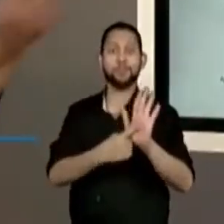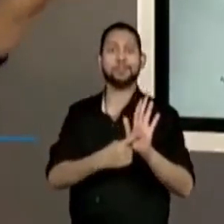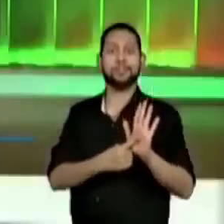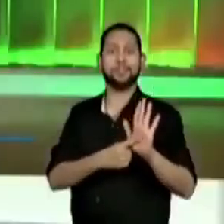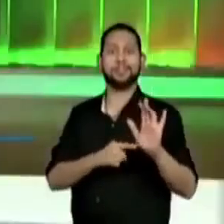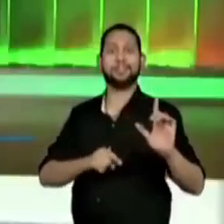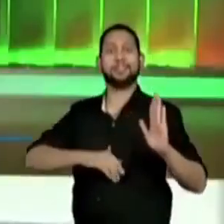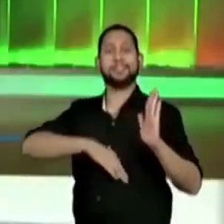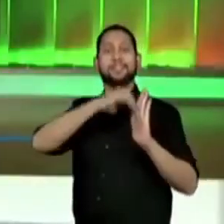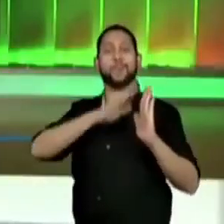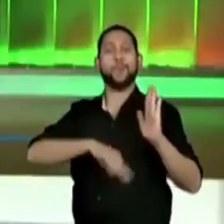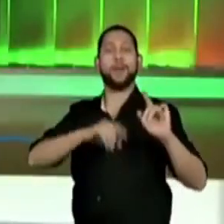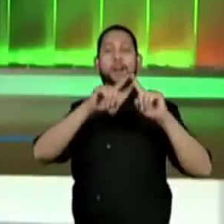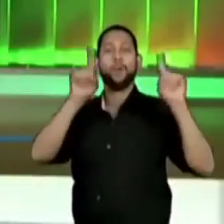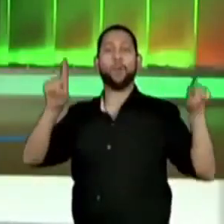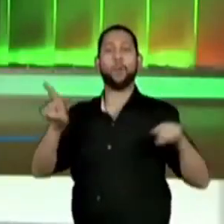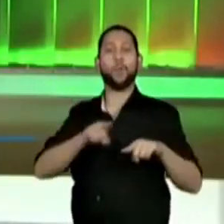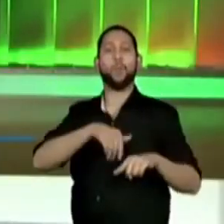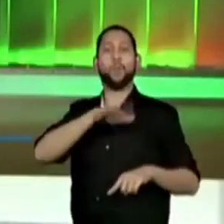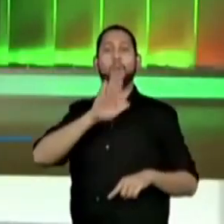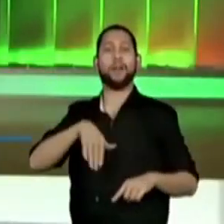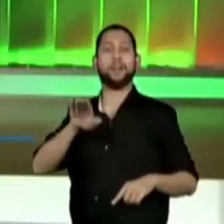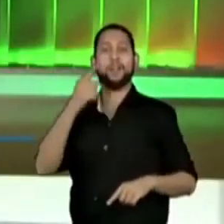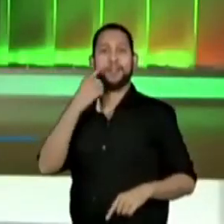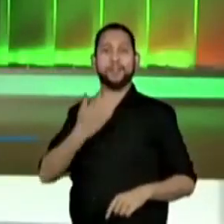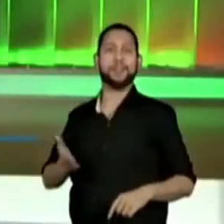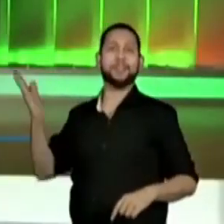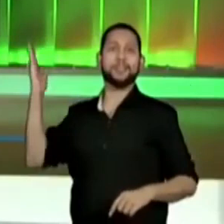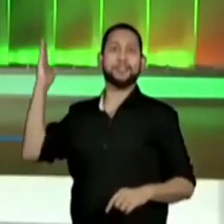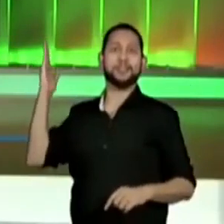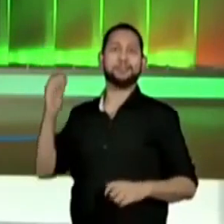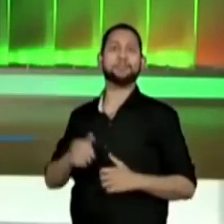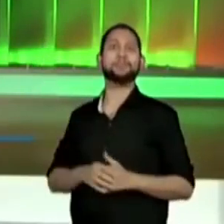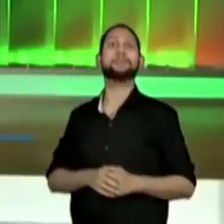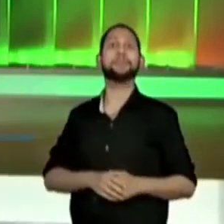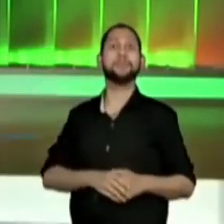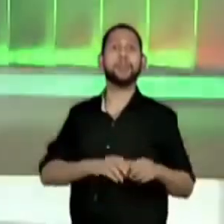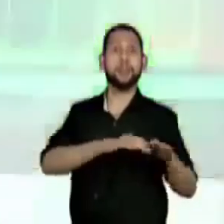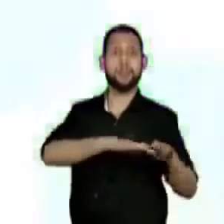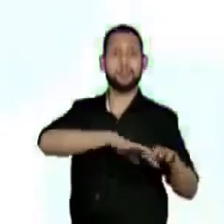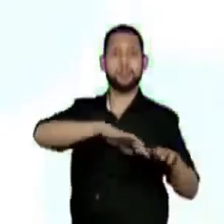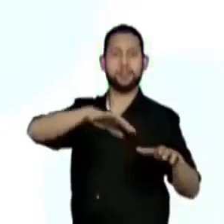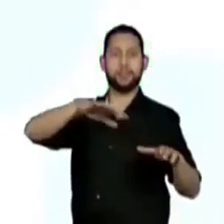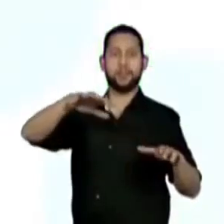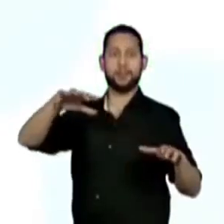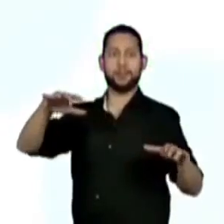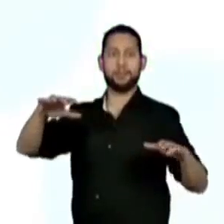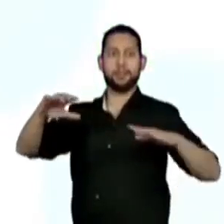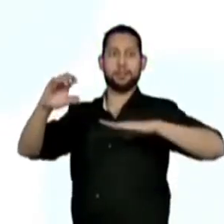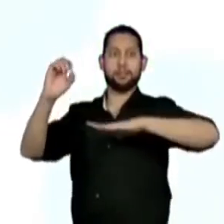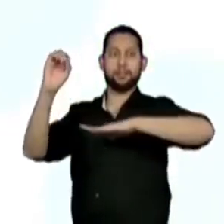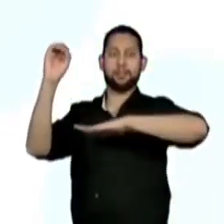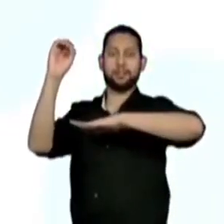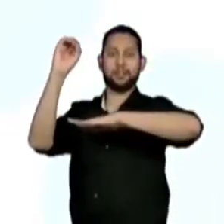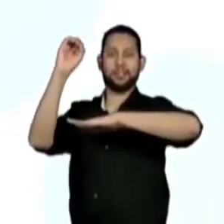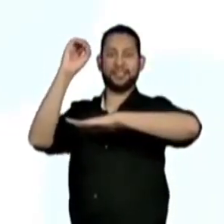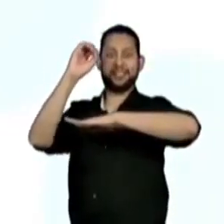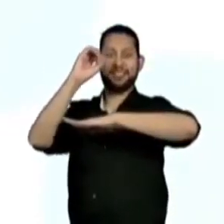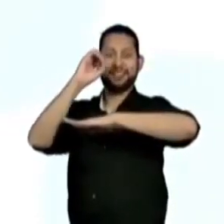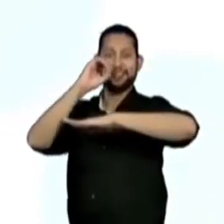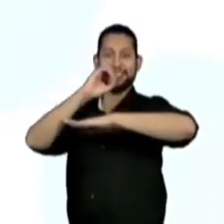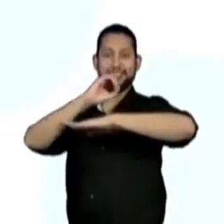vocês certo vamos lá essa é a obra passeio